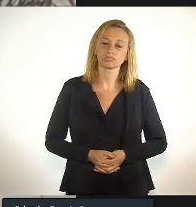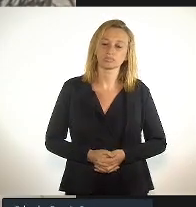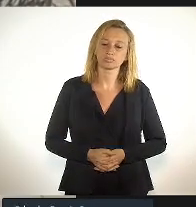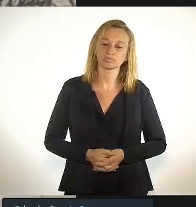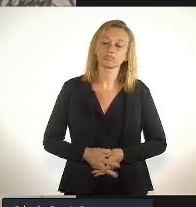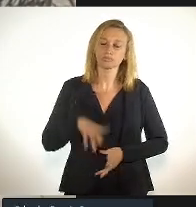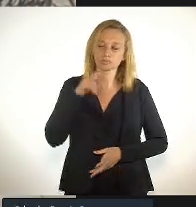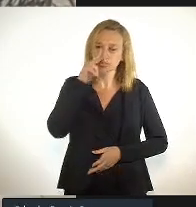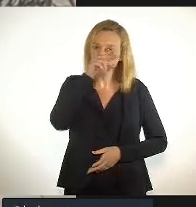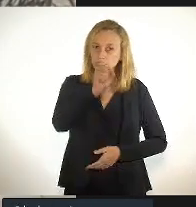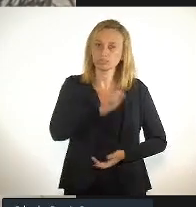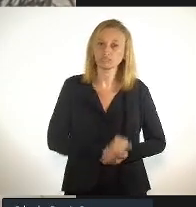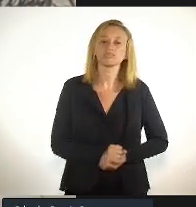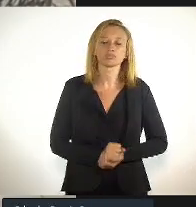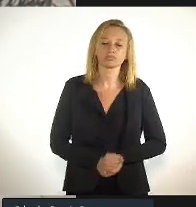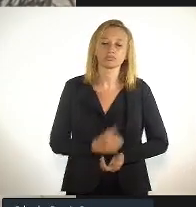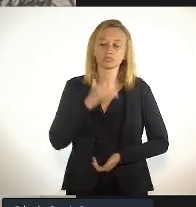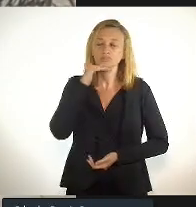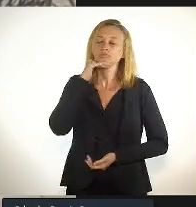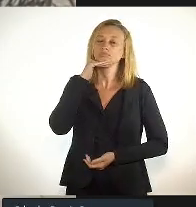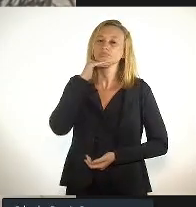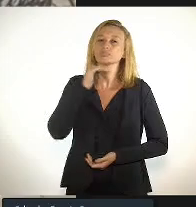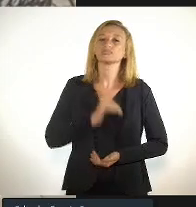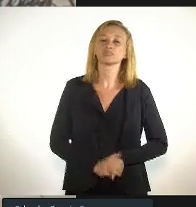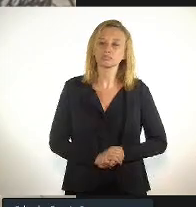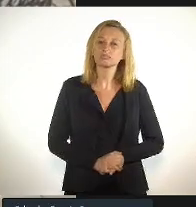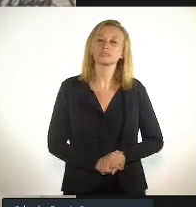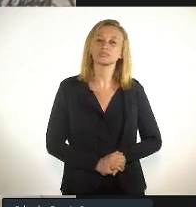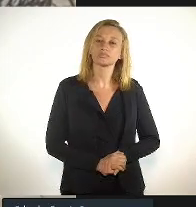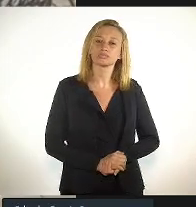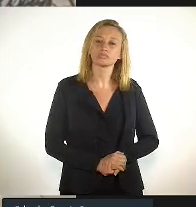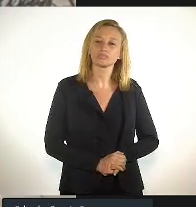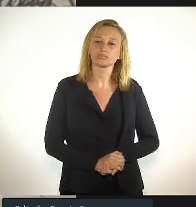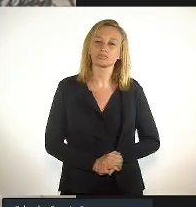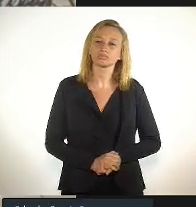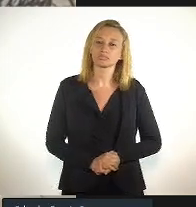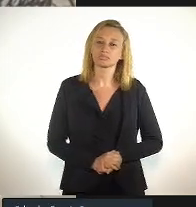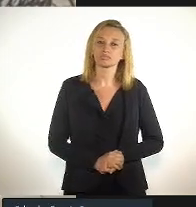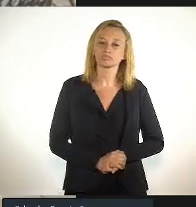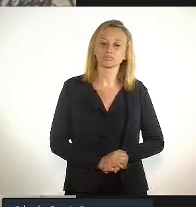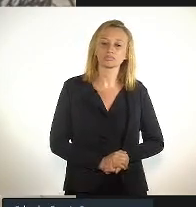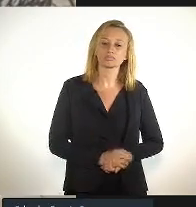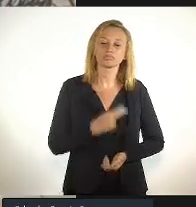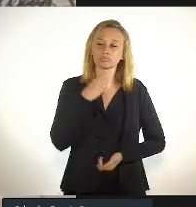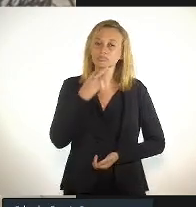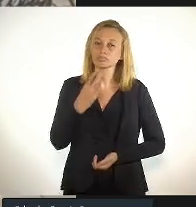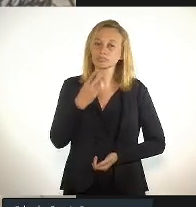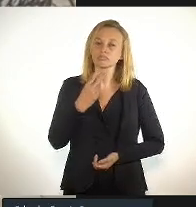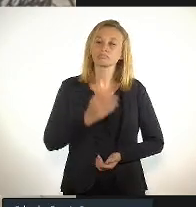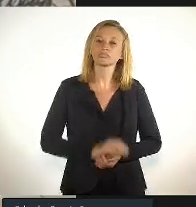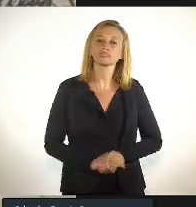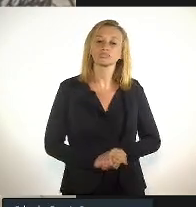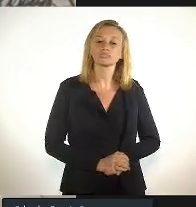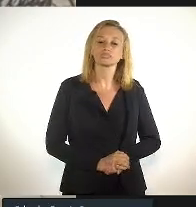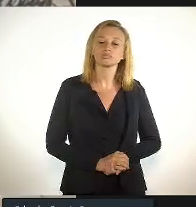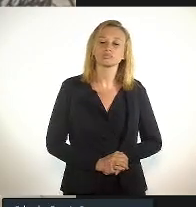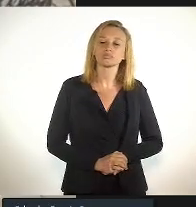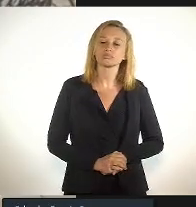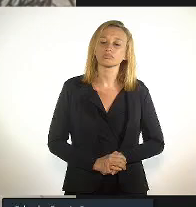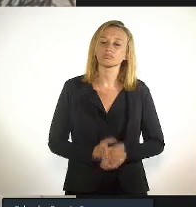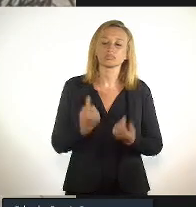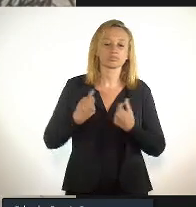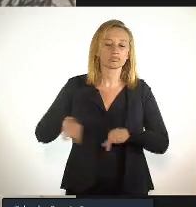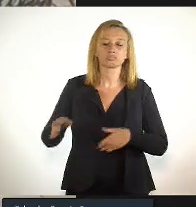mantermos fortes, com a cabeça e punhos erguidos e voz erguidas contra